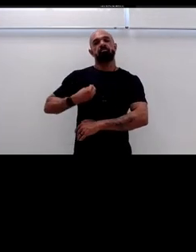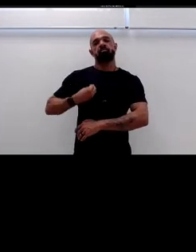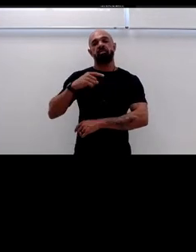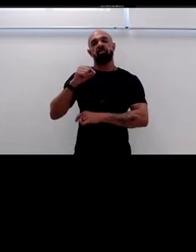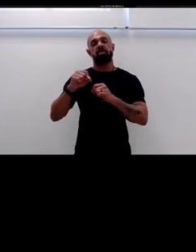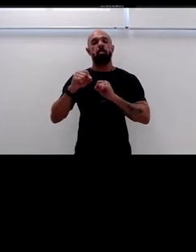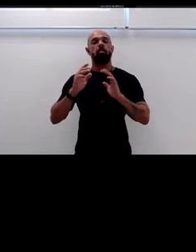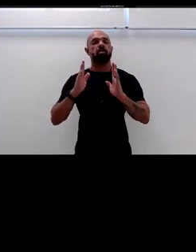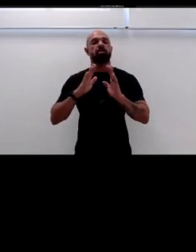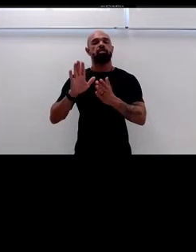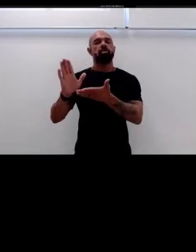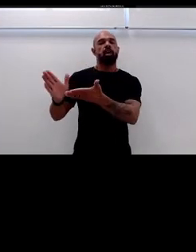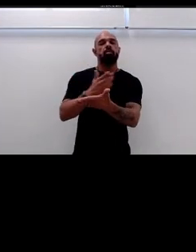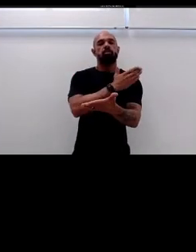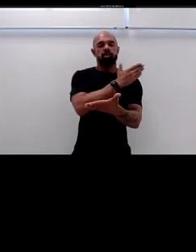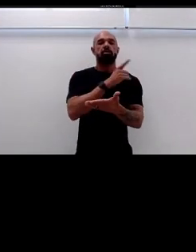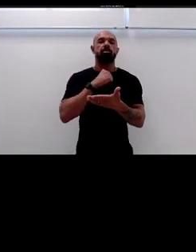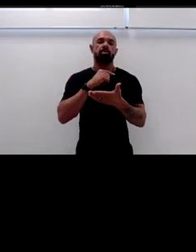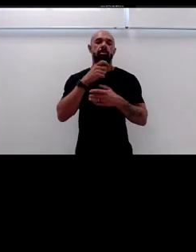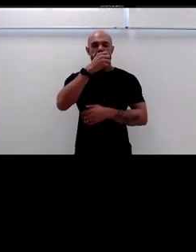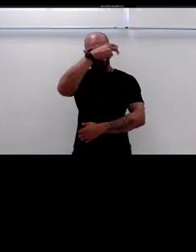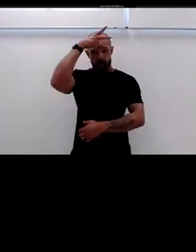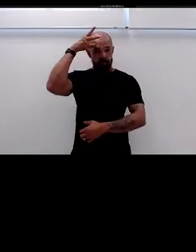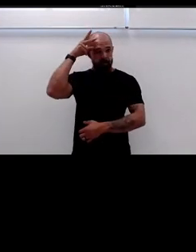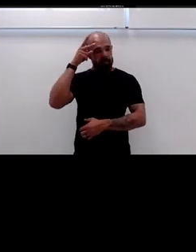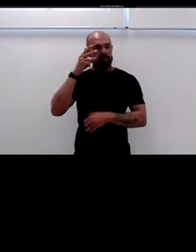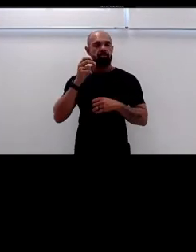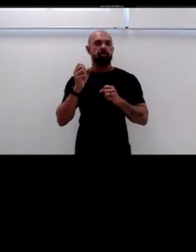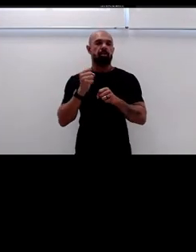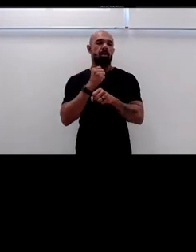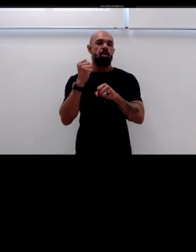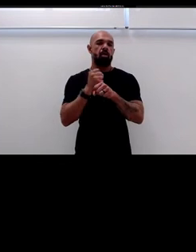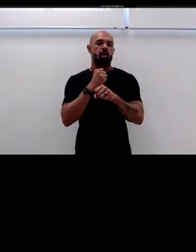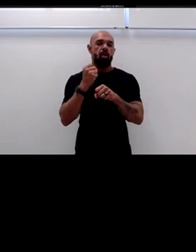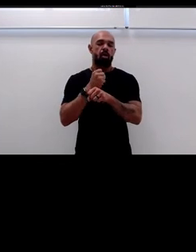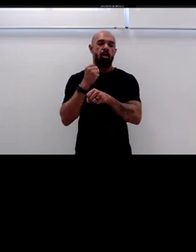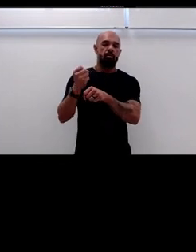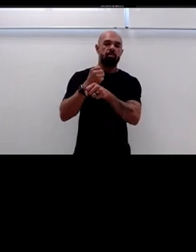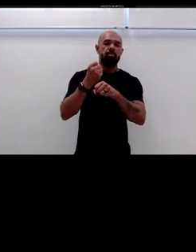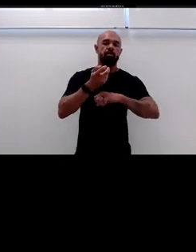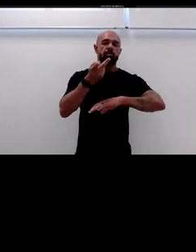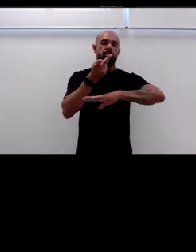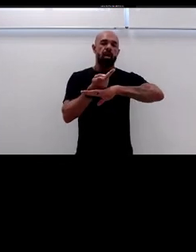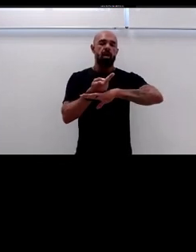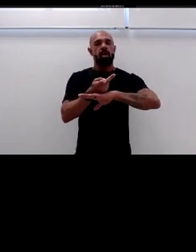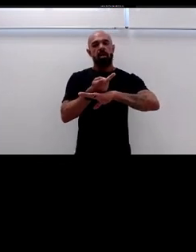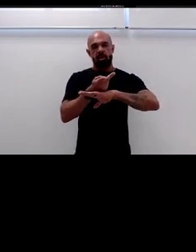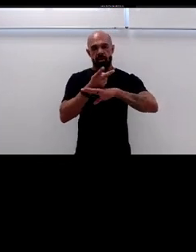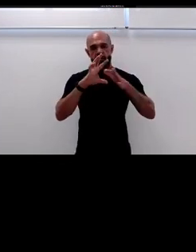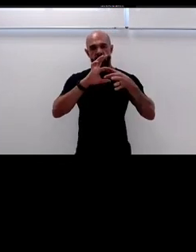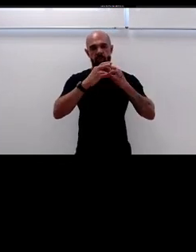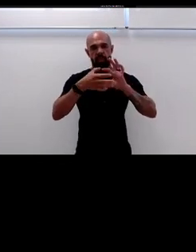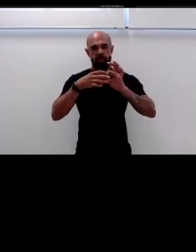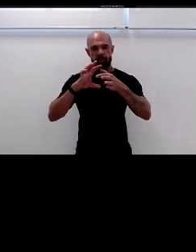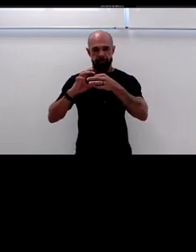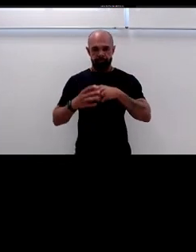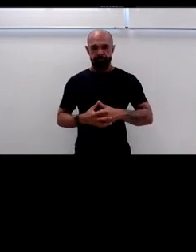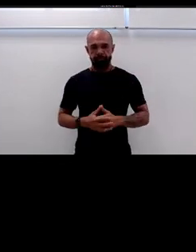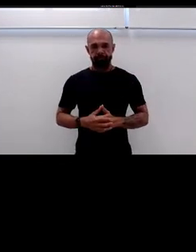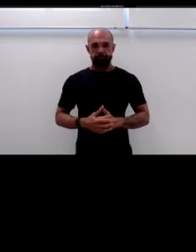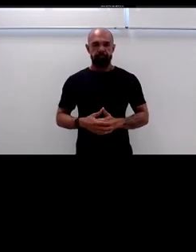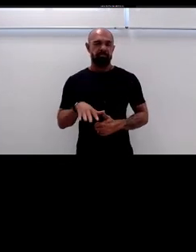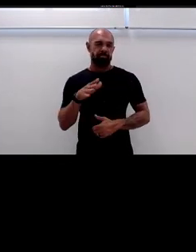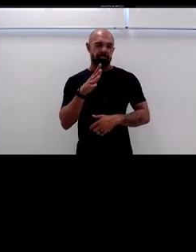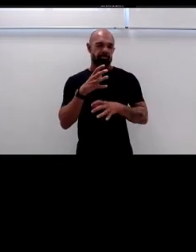remoção realizado pela prefeitura durante as obras de construção do Parque Olímpico. Cerca de 700